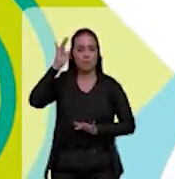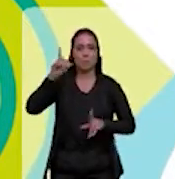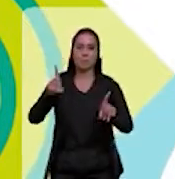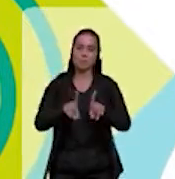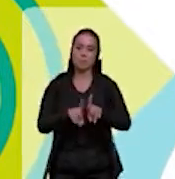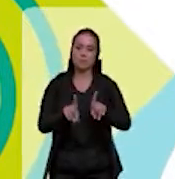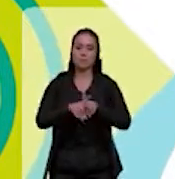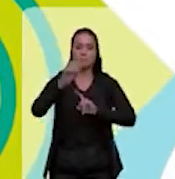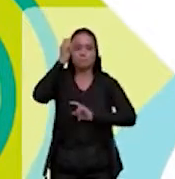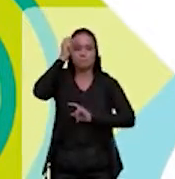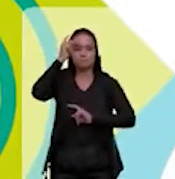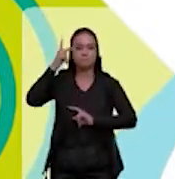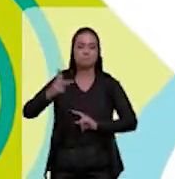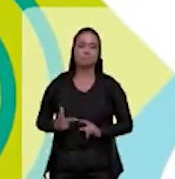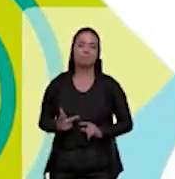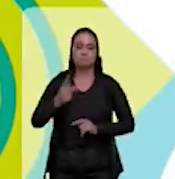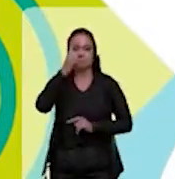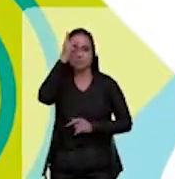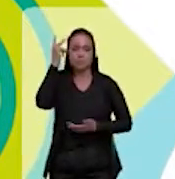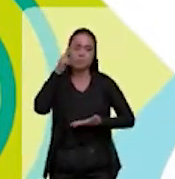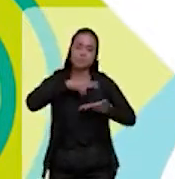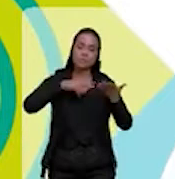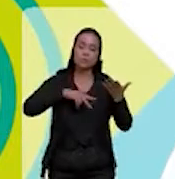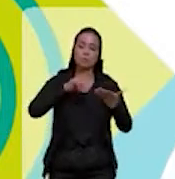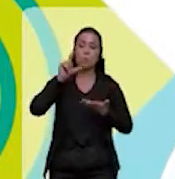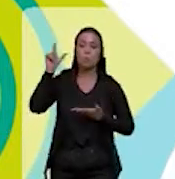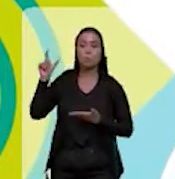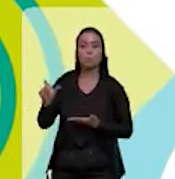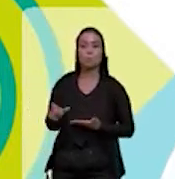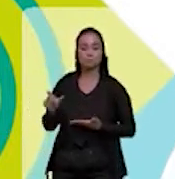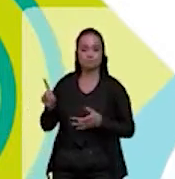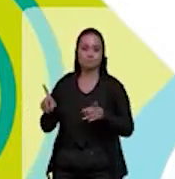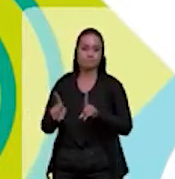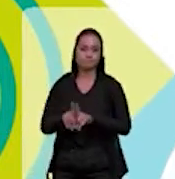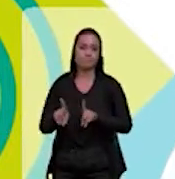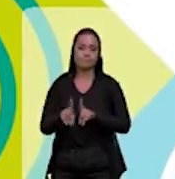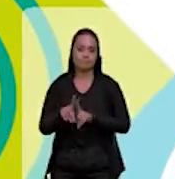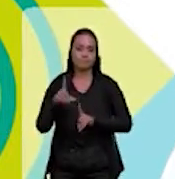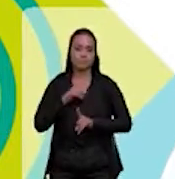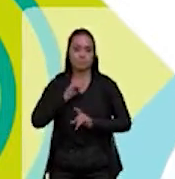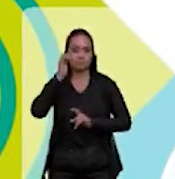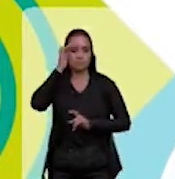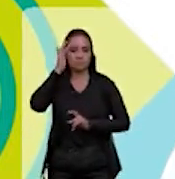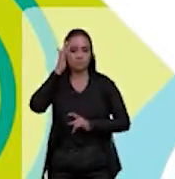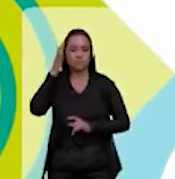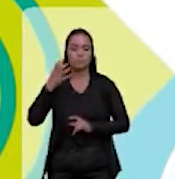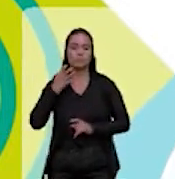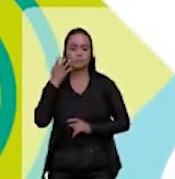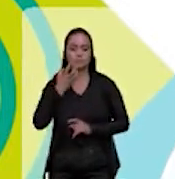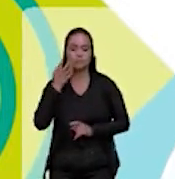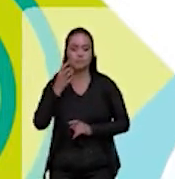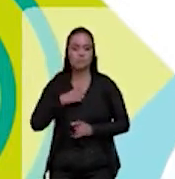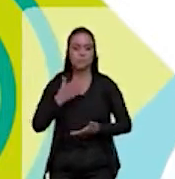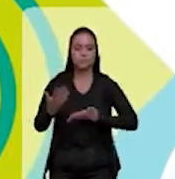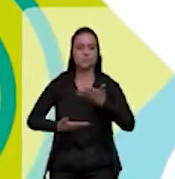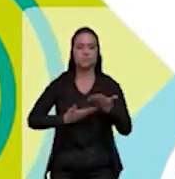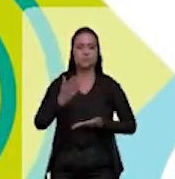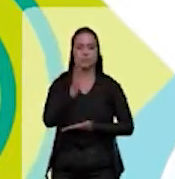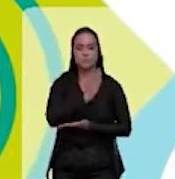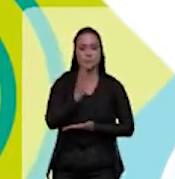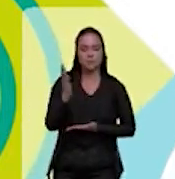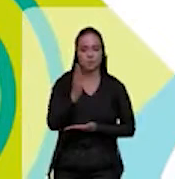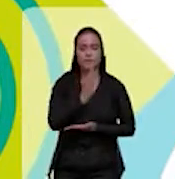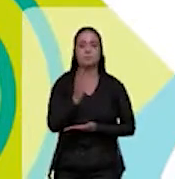e da Inteligência dos leitores por outro lado também a ficção e a poesia que dormitam nas